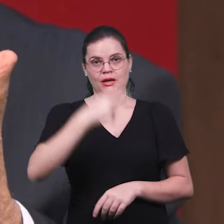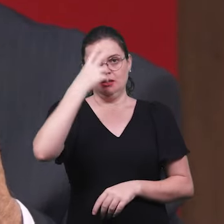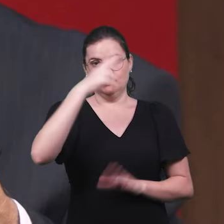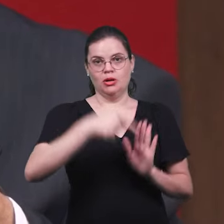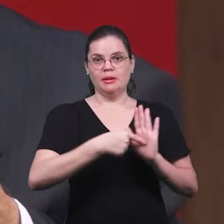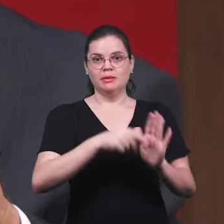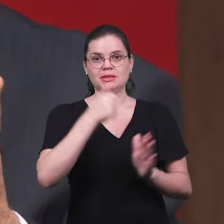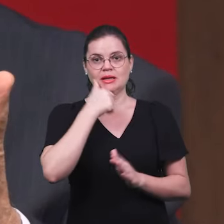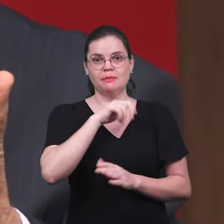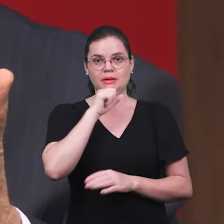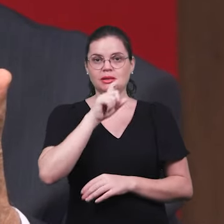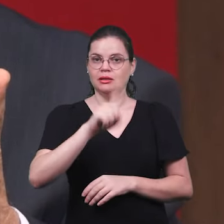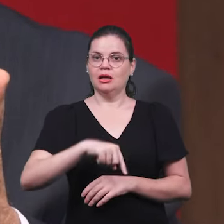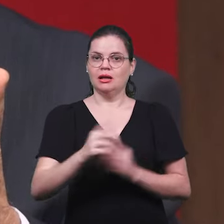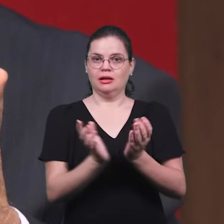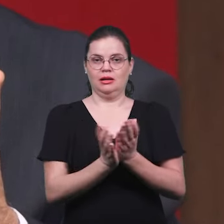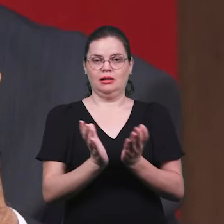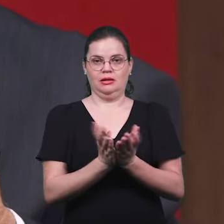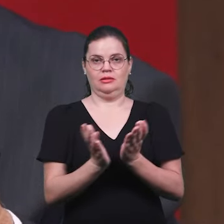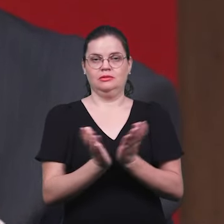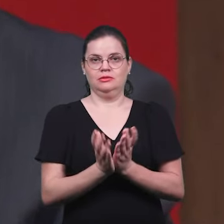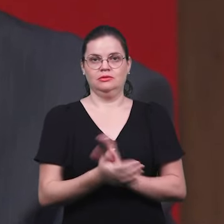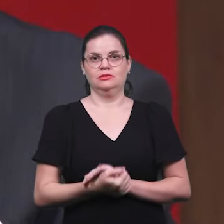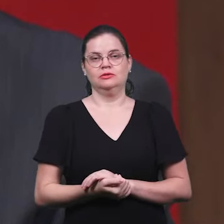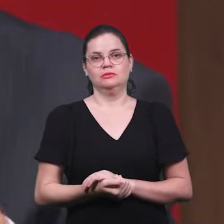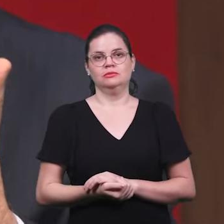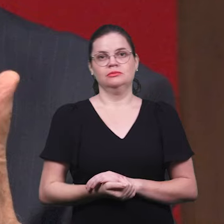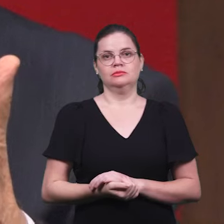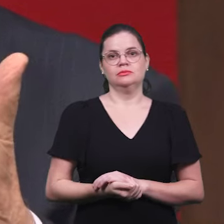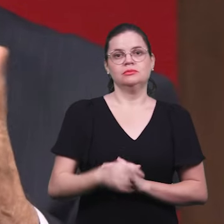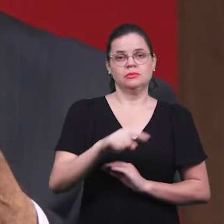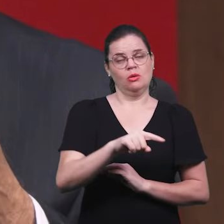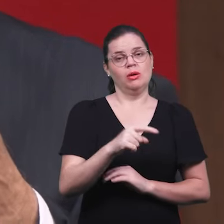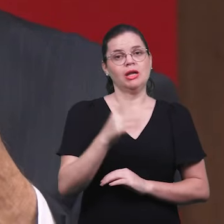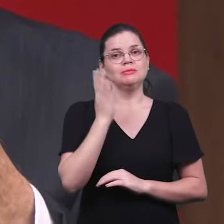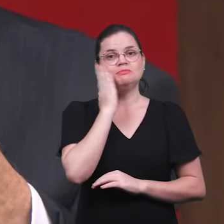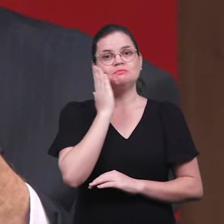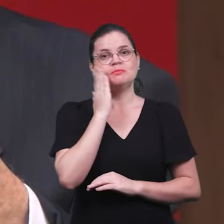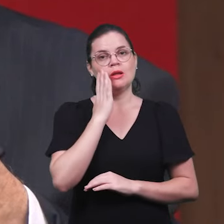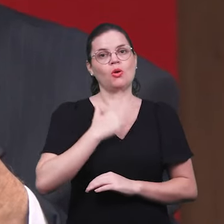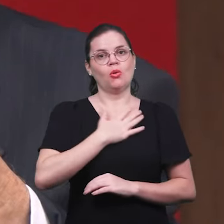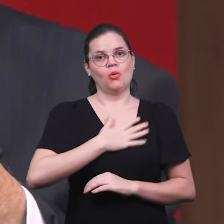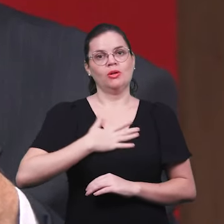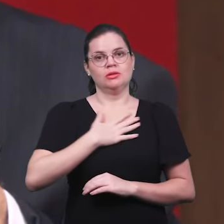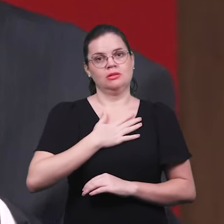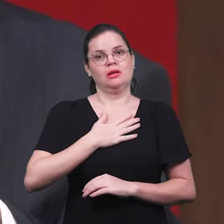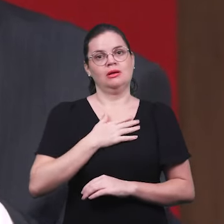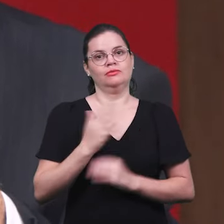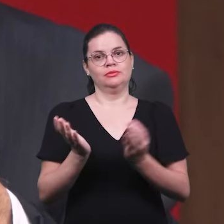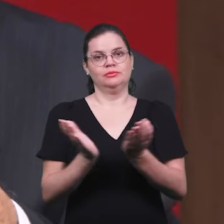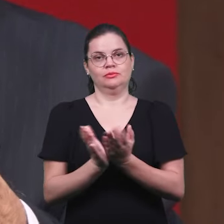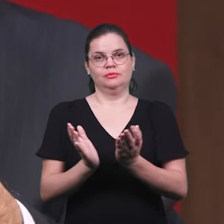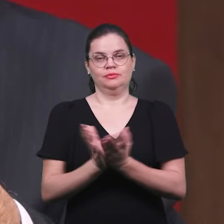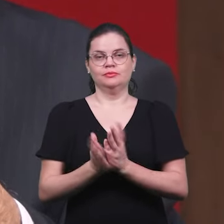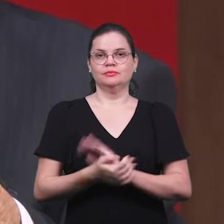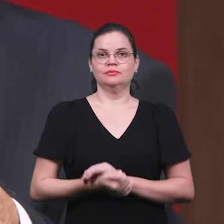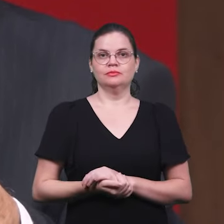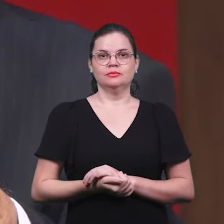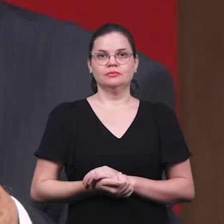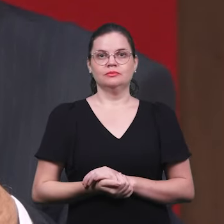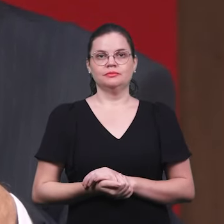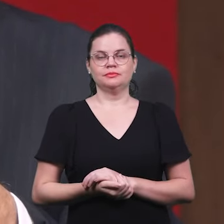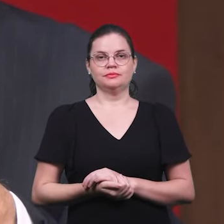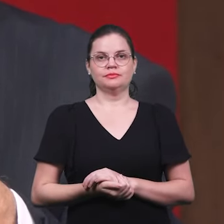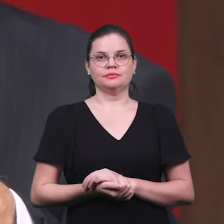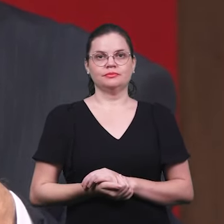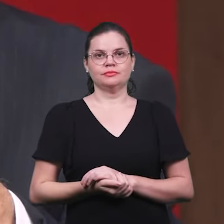né? Que a mãe dele era cristã. Então ele tinha uma certa simpatia. E conta a história que